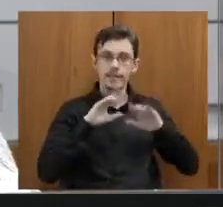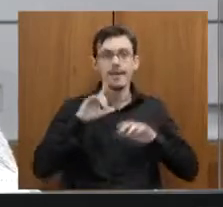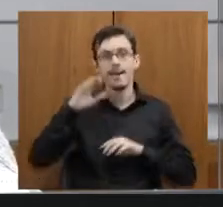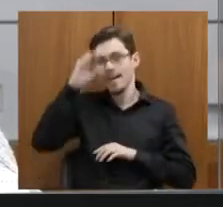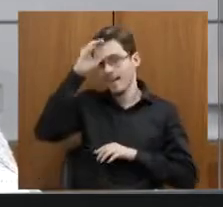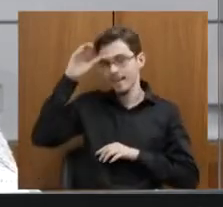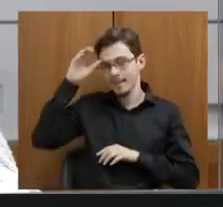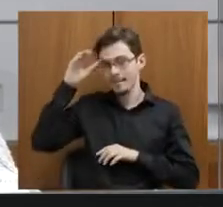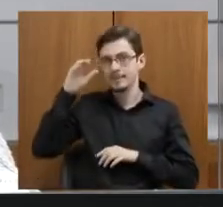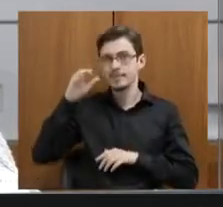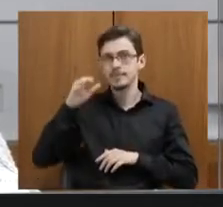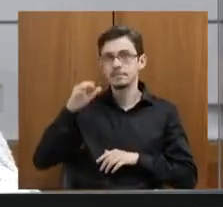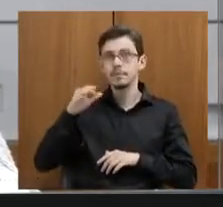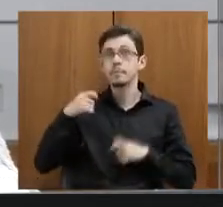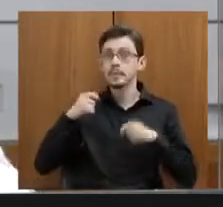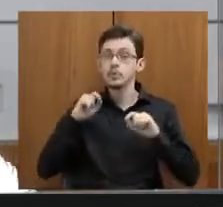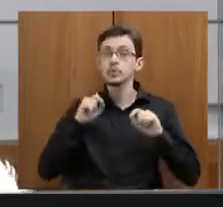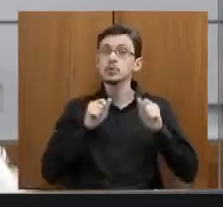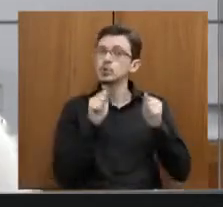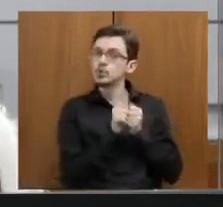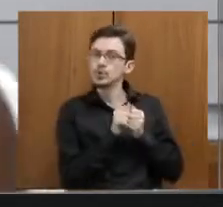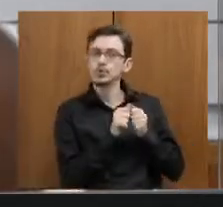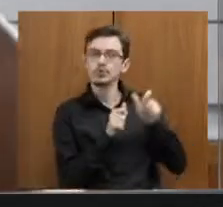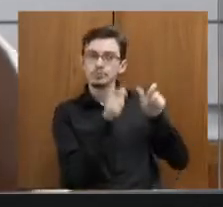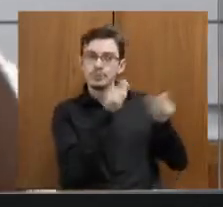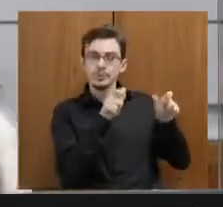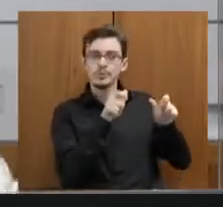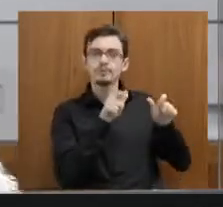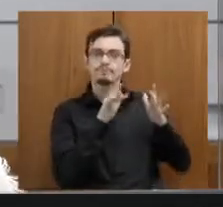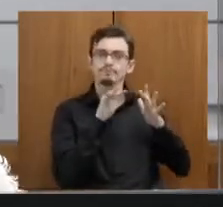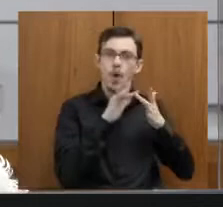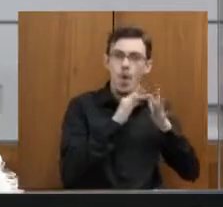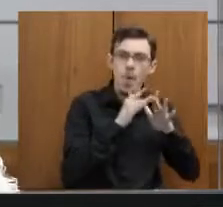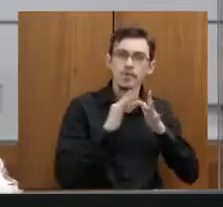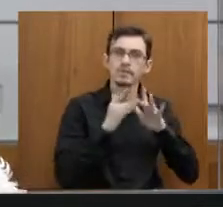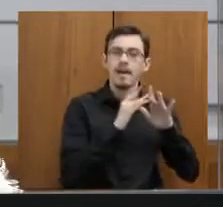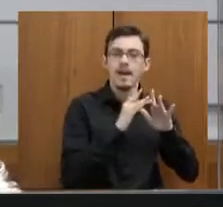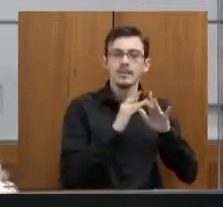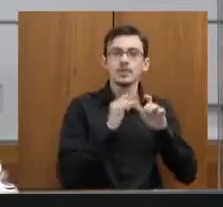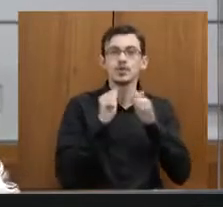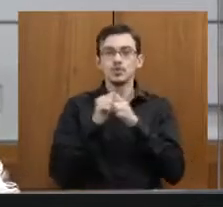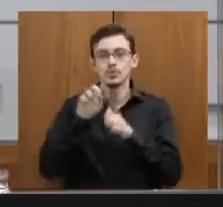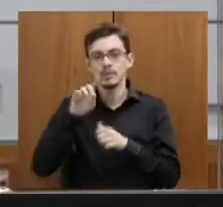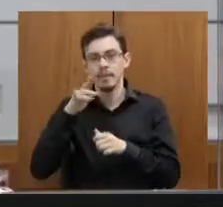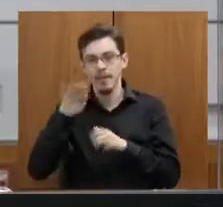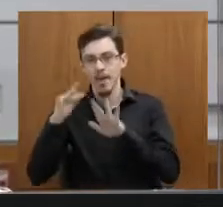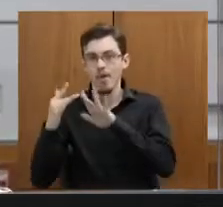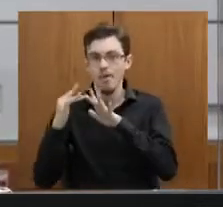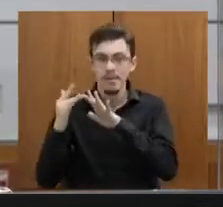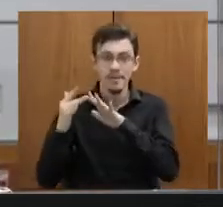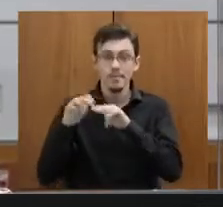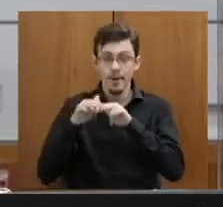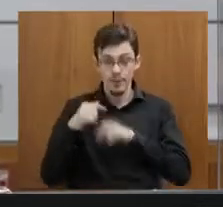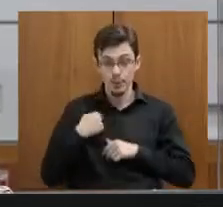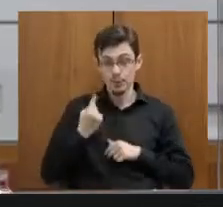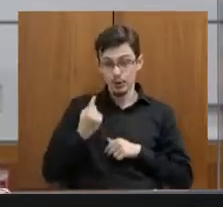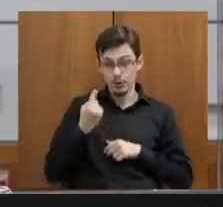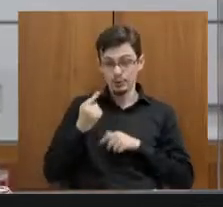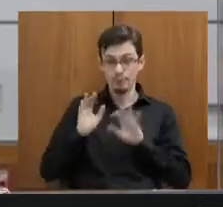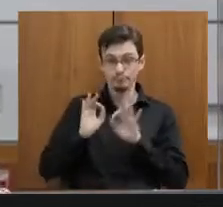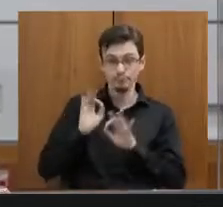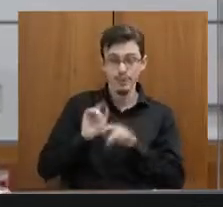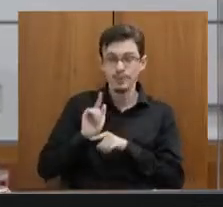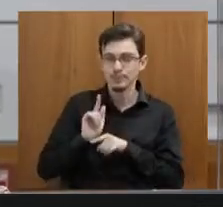na cama coladinho com essas pessoas aí coladinhos lá na diretoria porque eu não posso fazer a gestão sozinhas tá